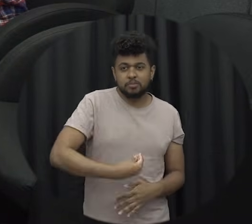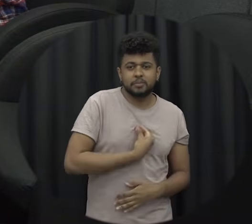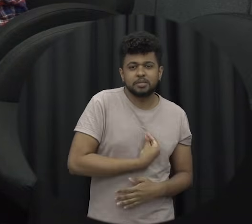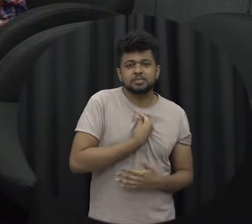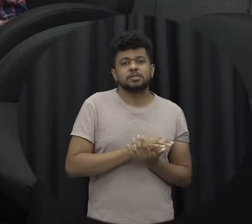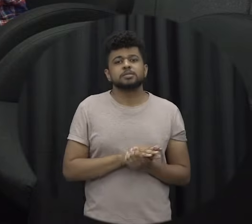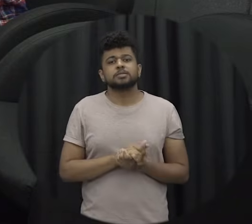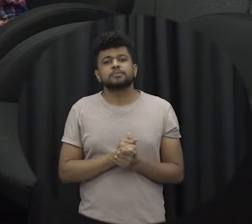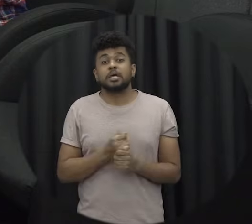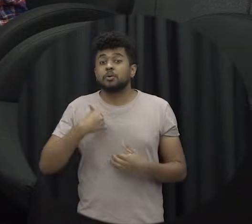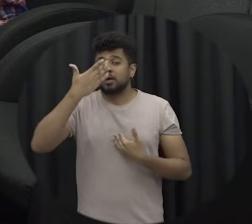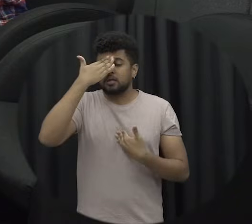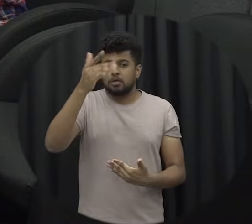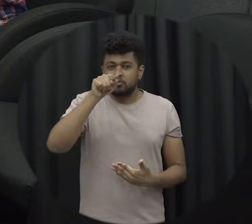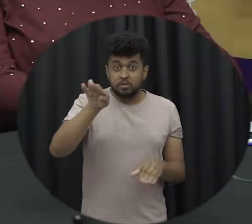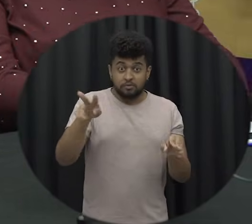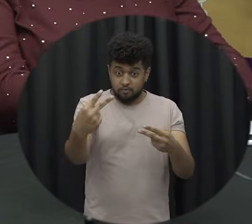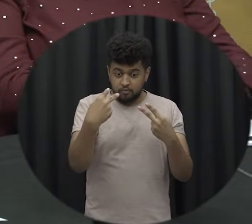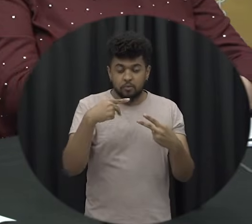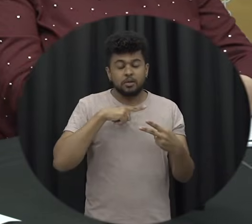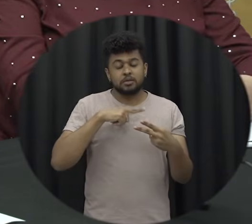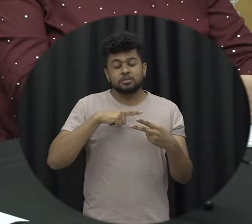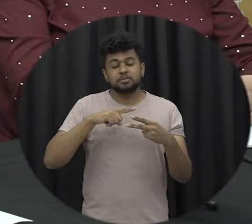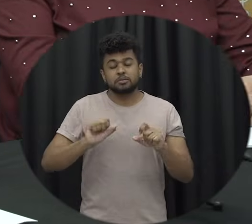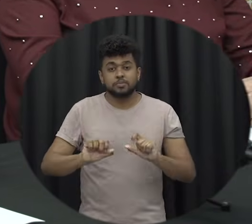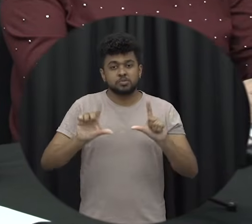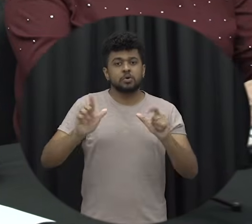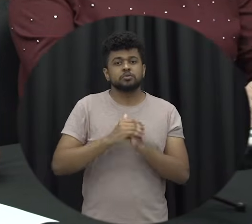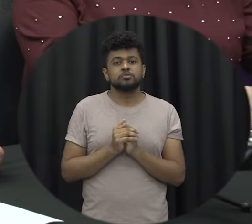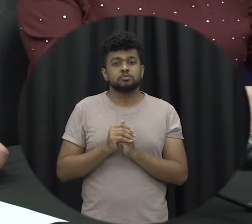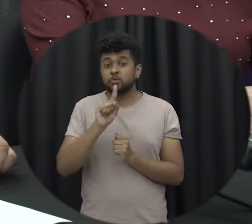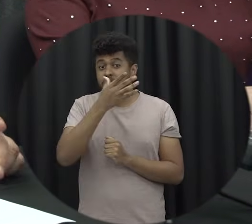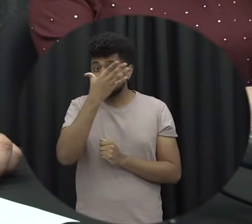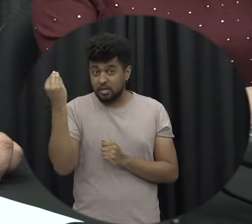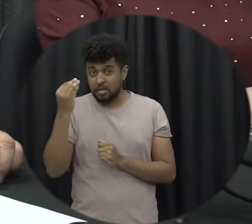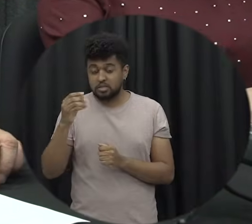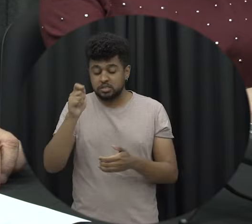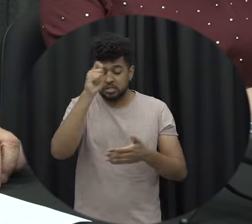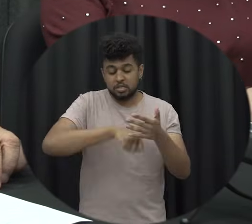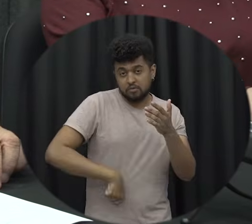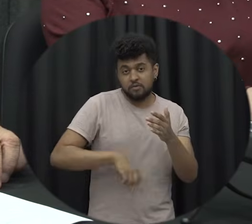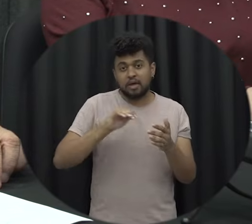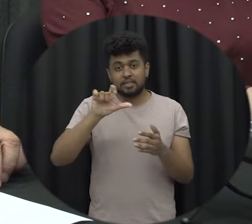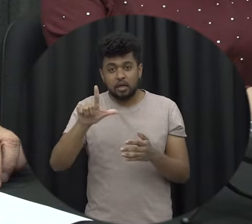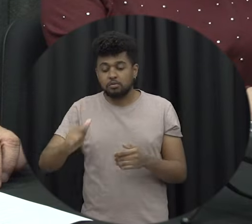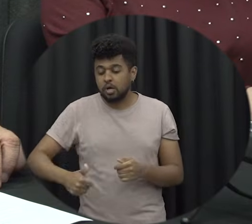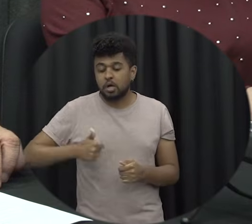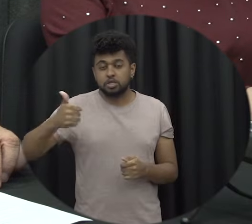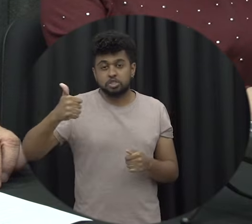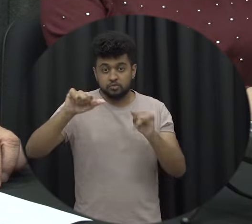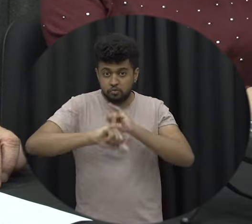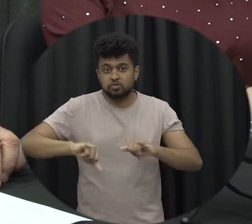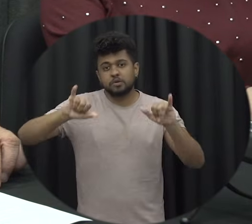sua presença e agradecer você que assistiu esse episódio. Não se esqueça de se inscrever no canal, ativar